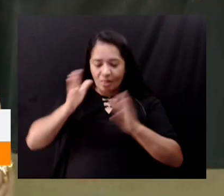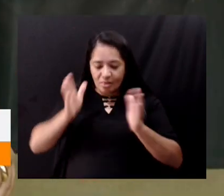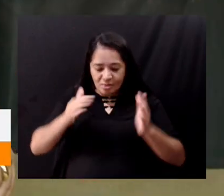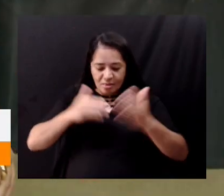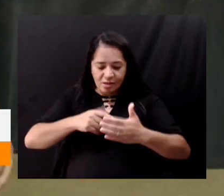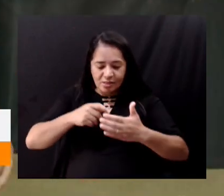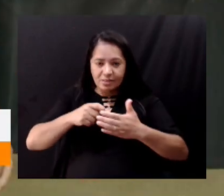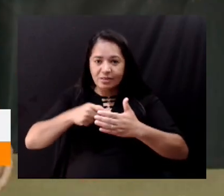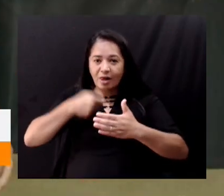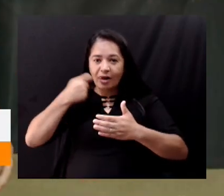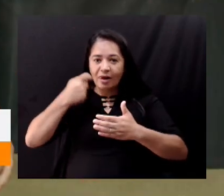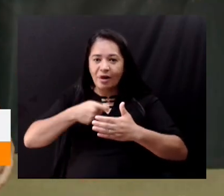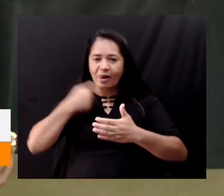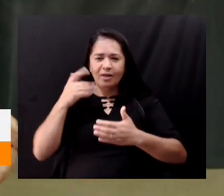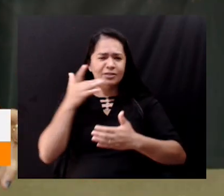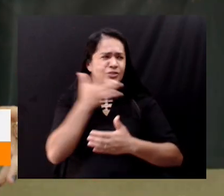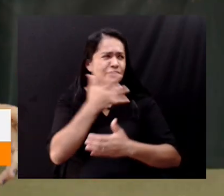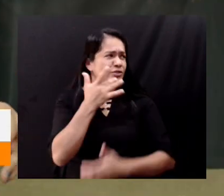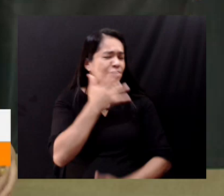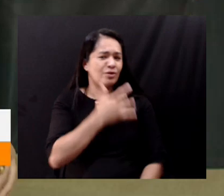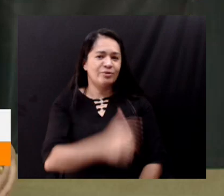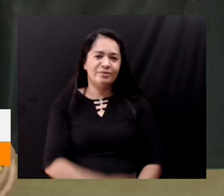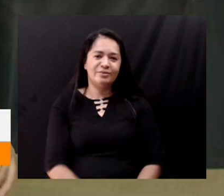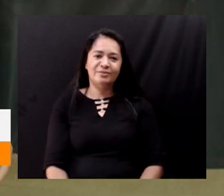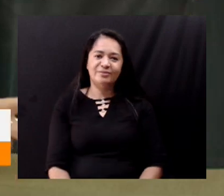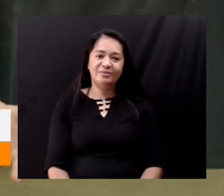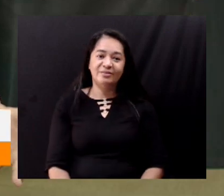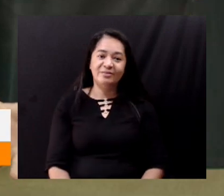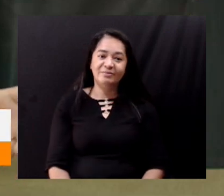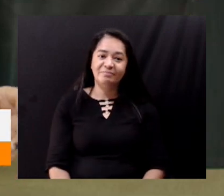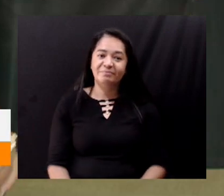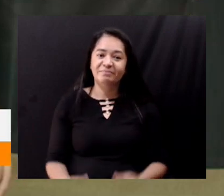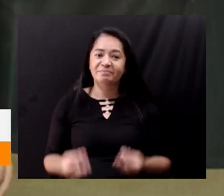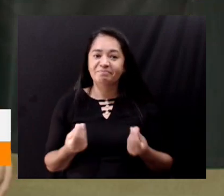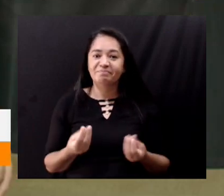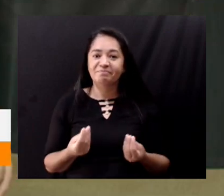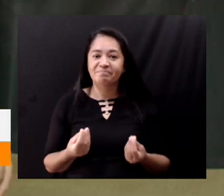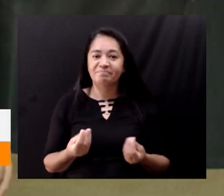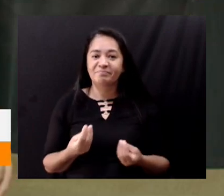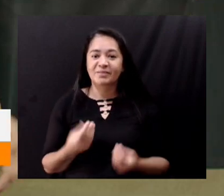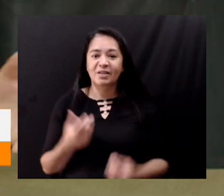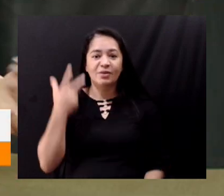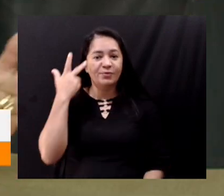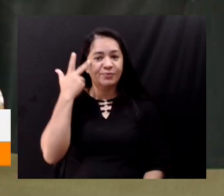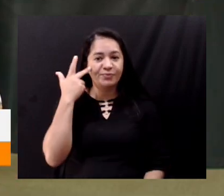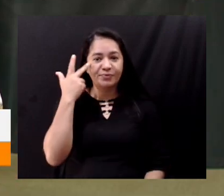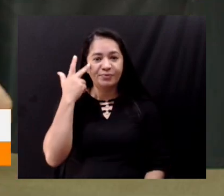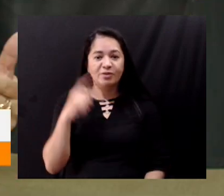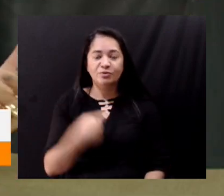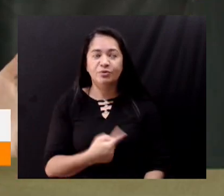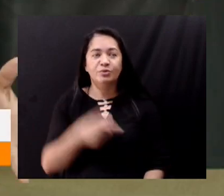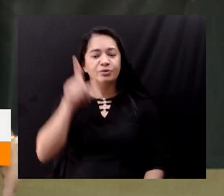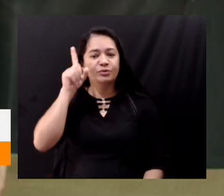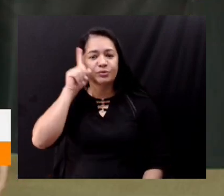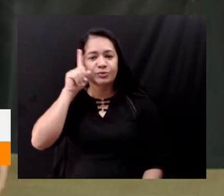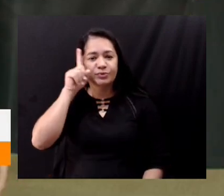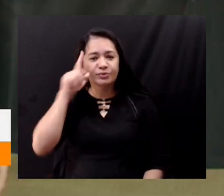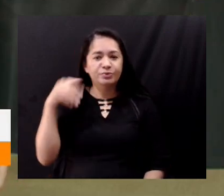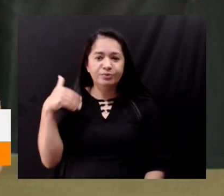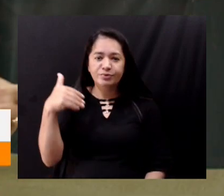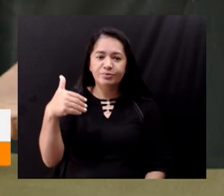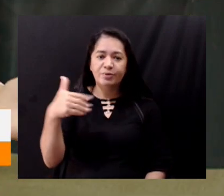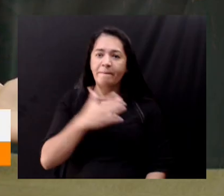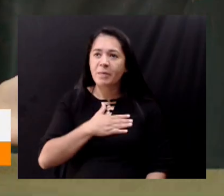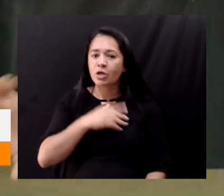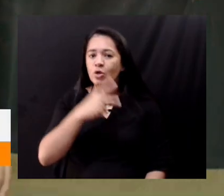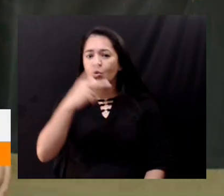leite, gente, que coisa, esse tema, assim, é algo que faz parte, né, do nosso dia a dia, meu, seu,